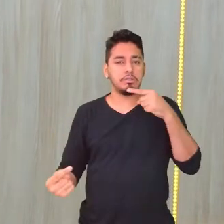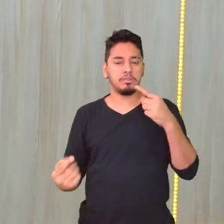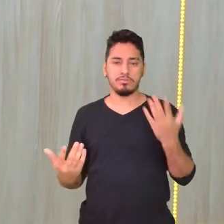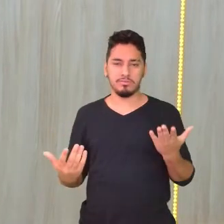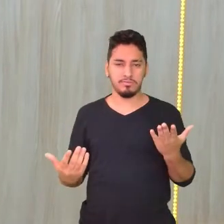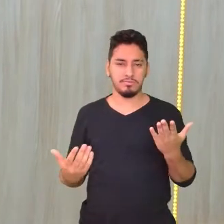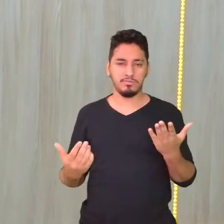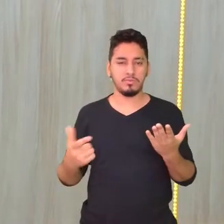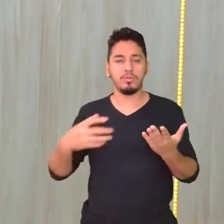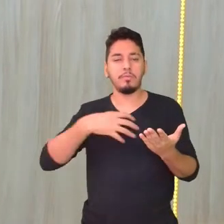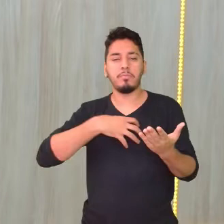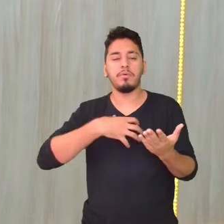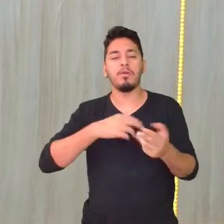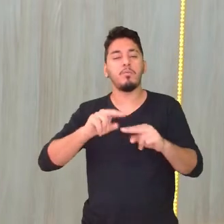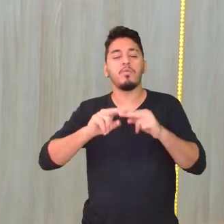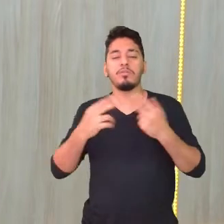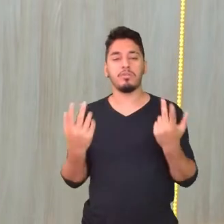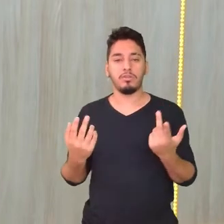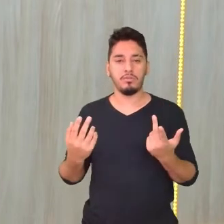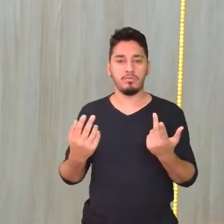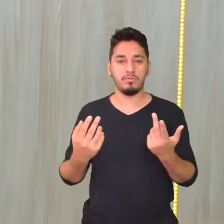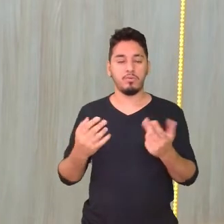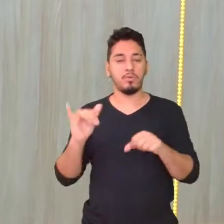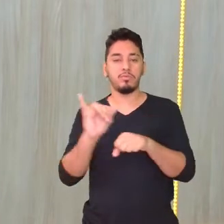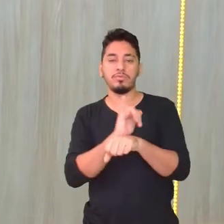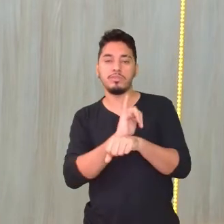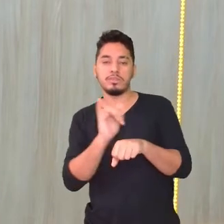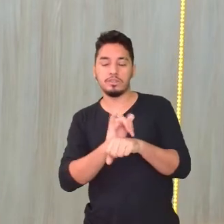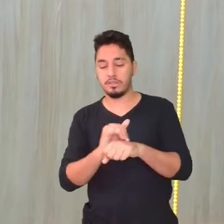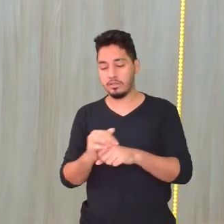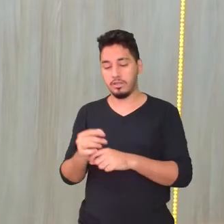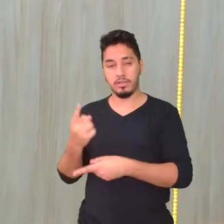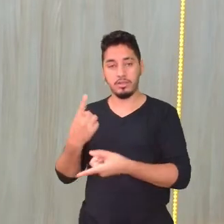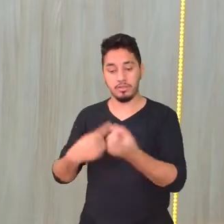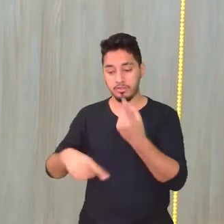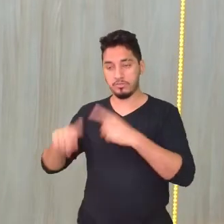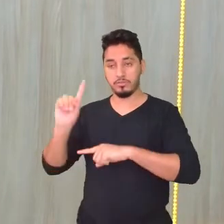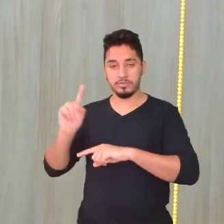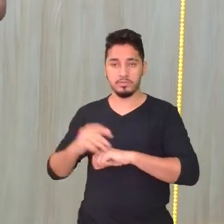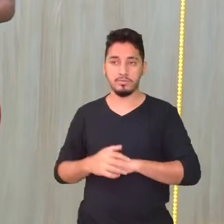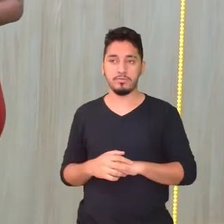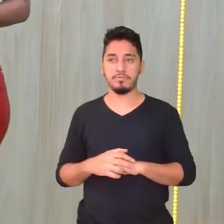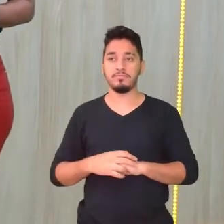que não faz sentido, né, como elemento de transformação e de desenvolvimento global.